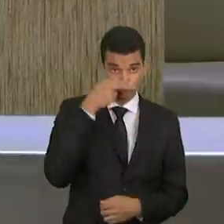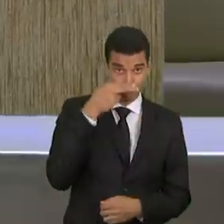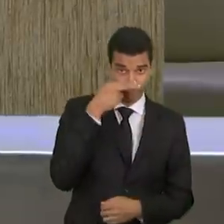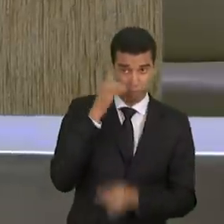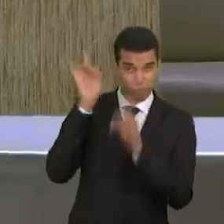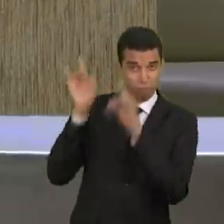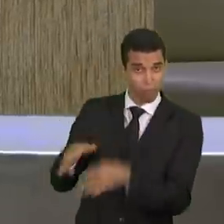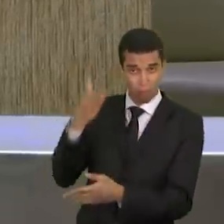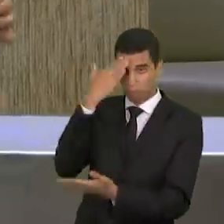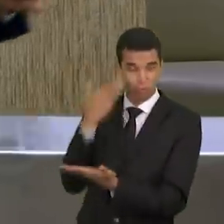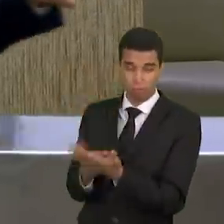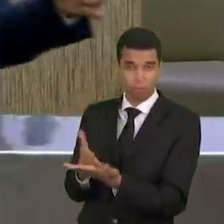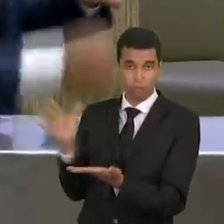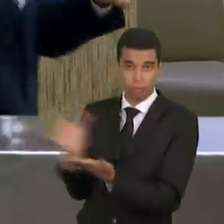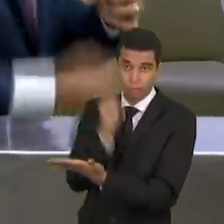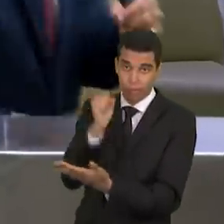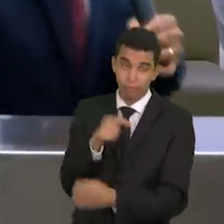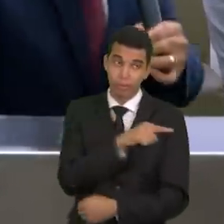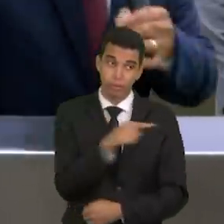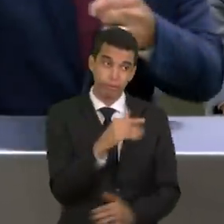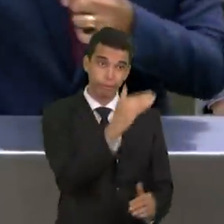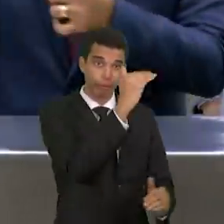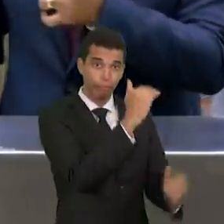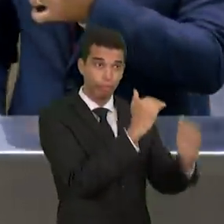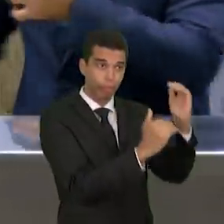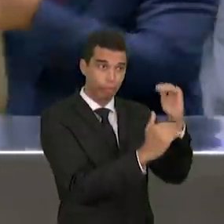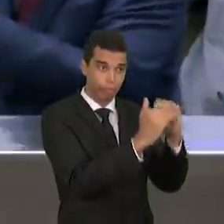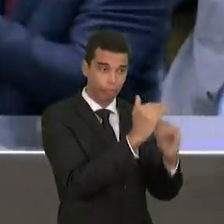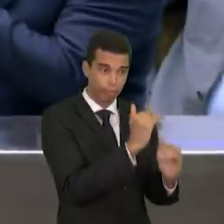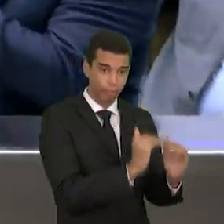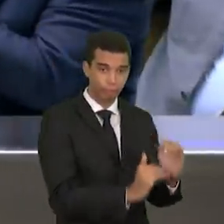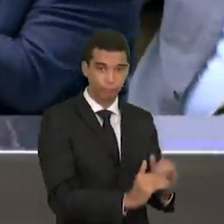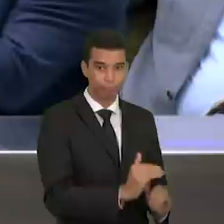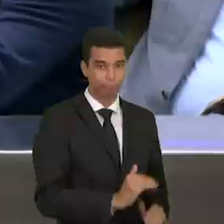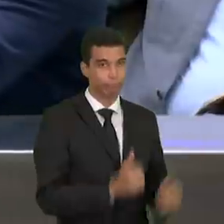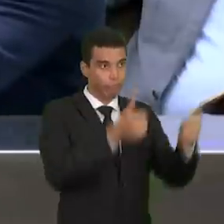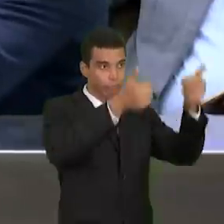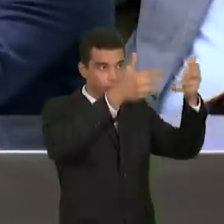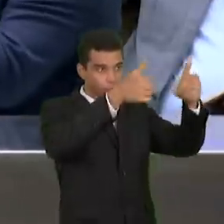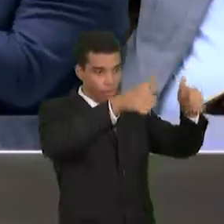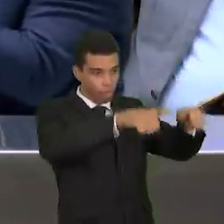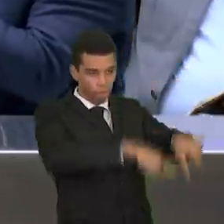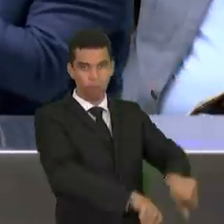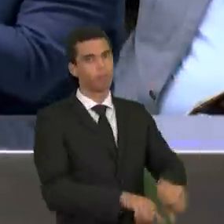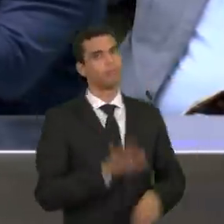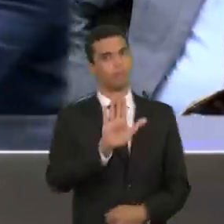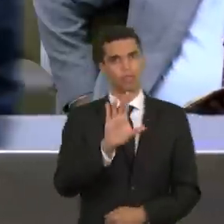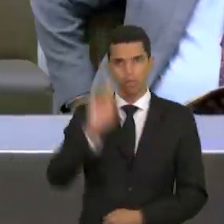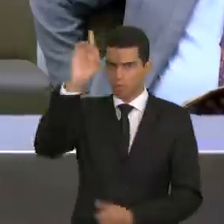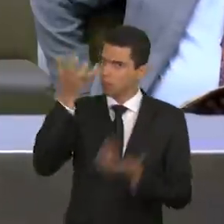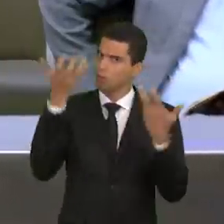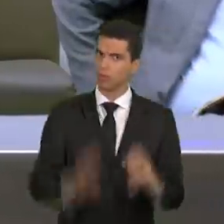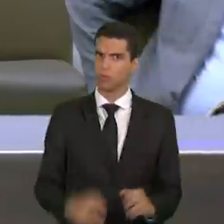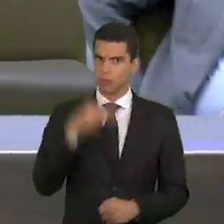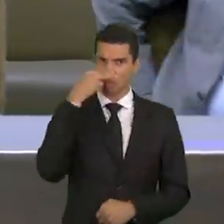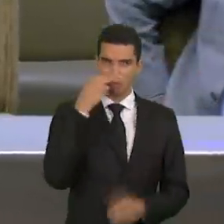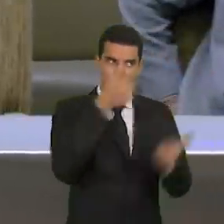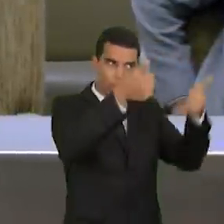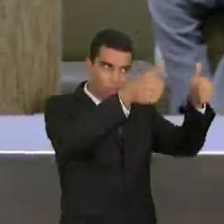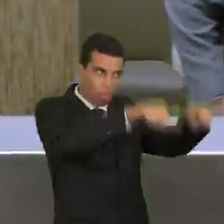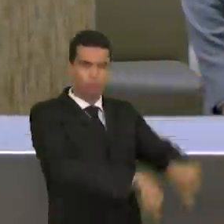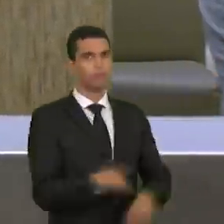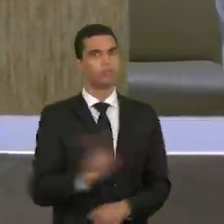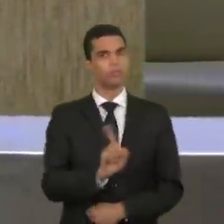Nós não fomos chamados para regredir quanto ao aperfeiçoamento. E se nesta